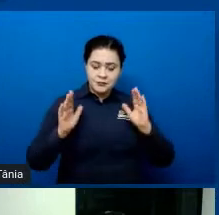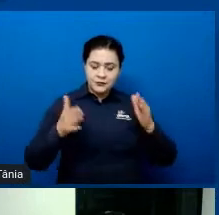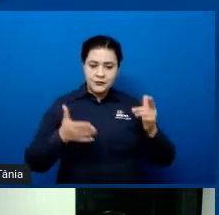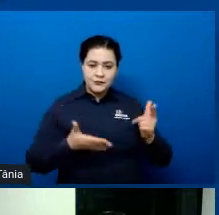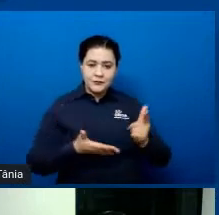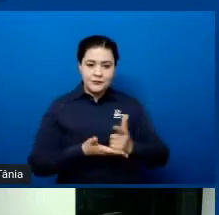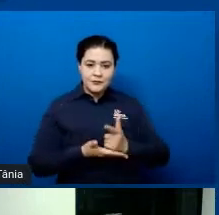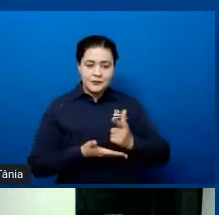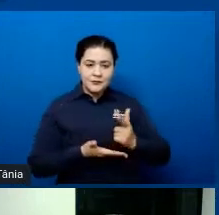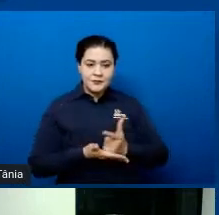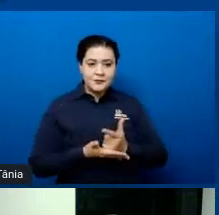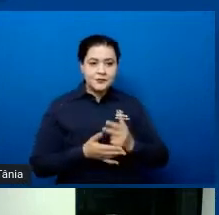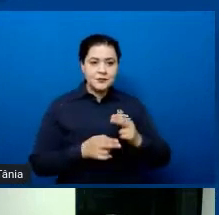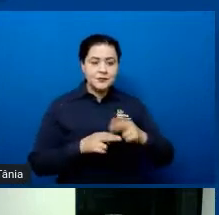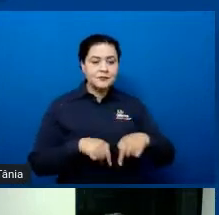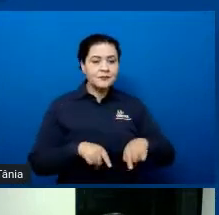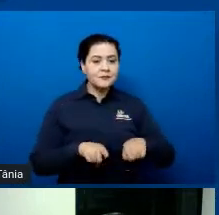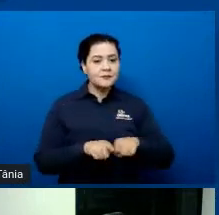livros, eles se tornam